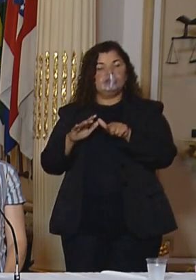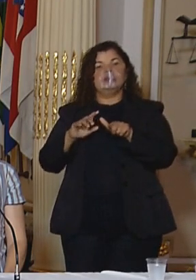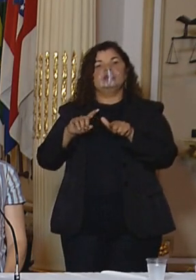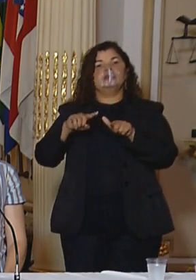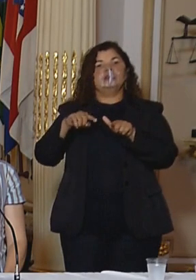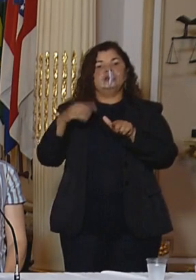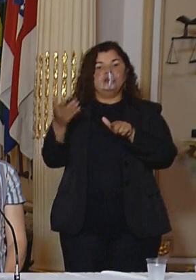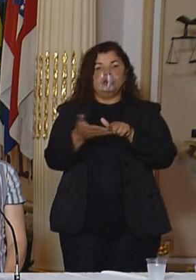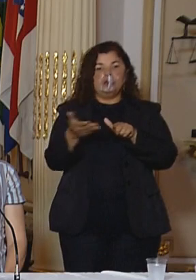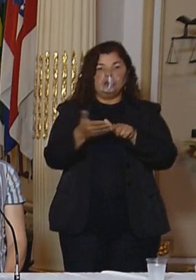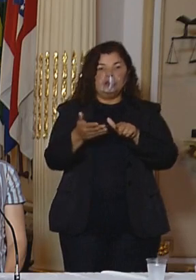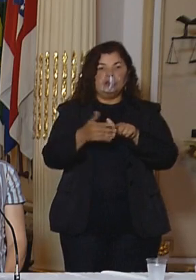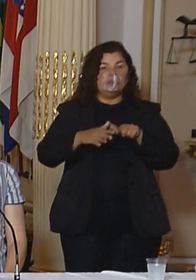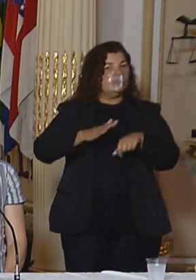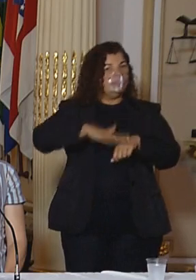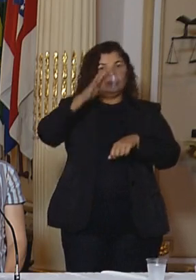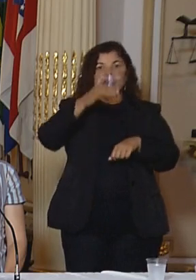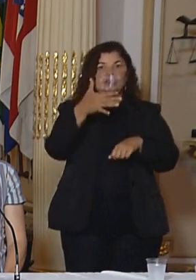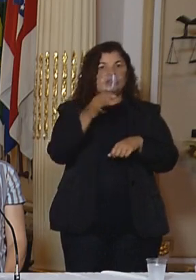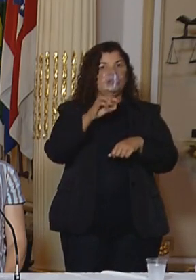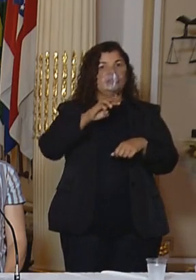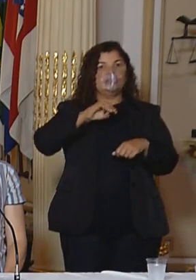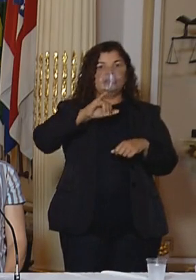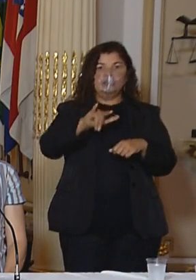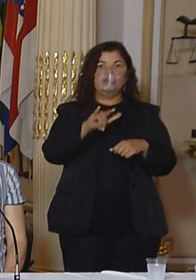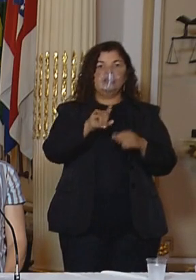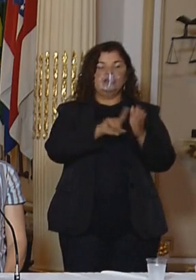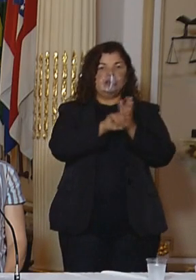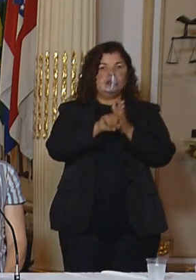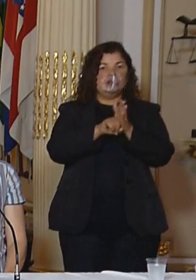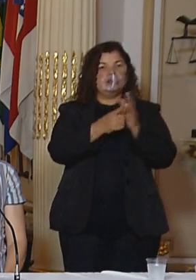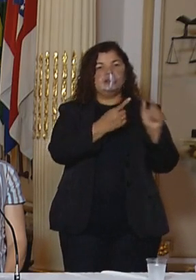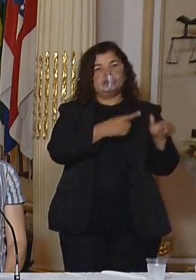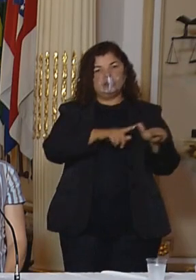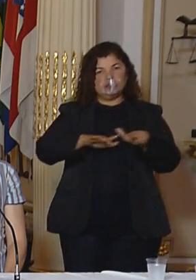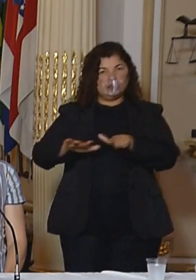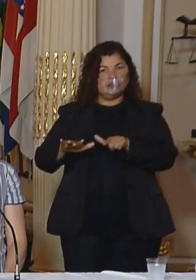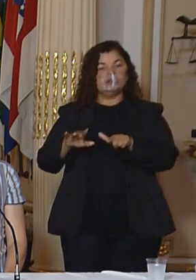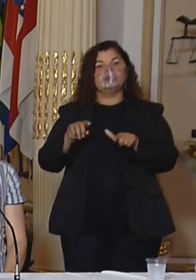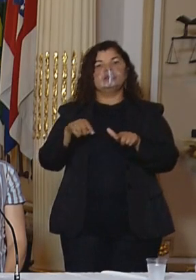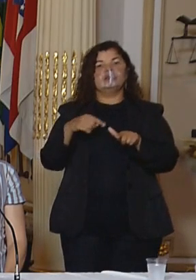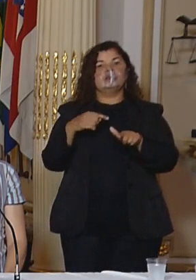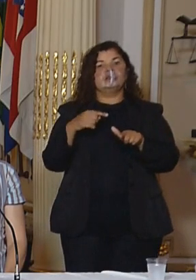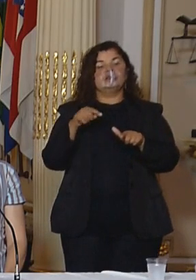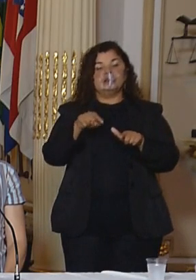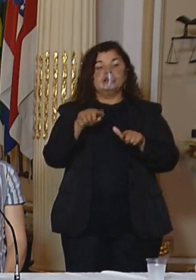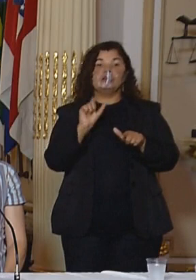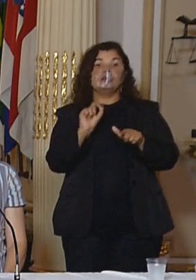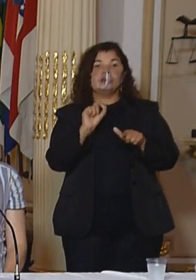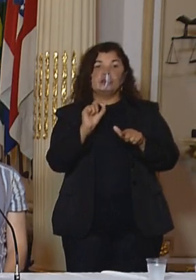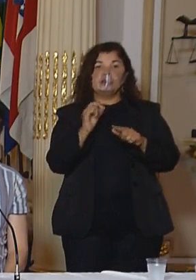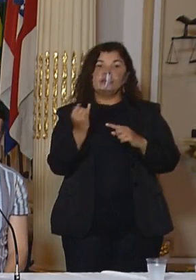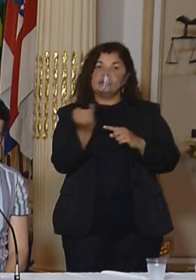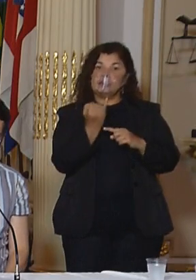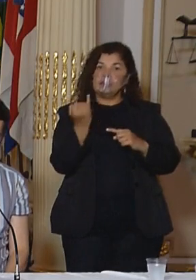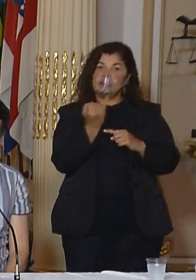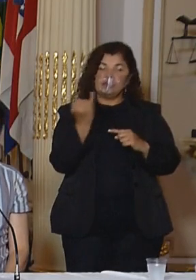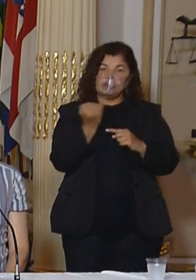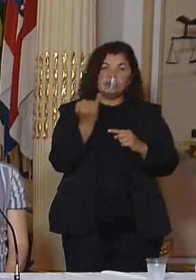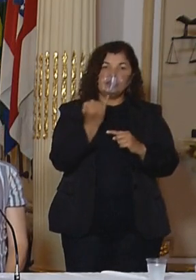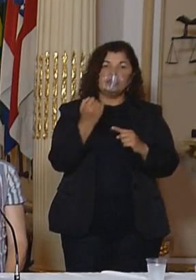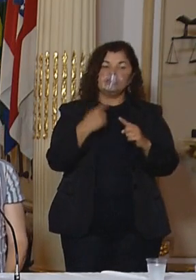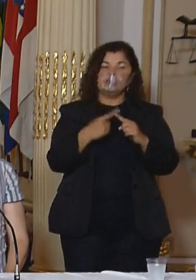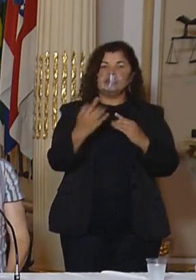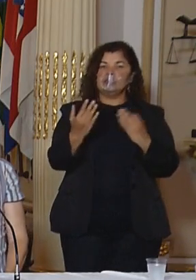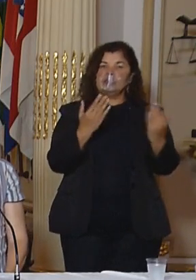né, hoje para mais de 10 mil exames semanais. Isso, obviamente, quando se compara